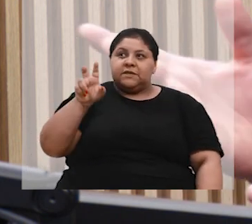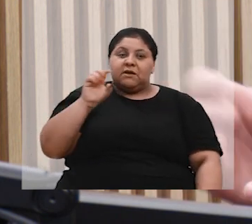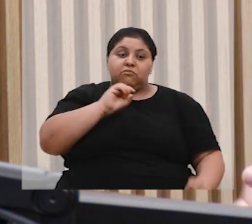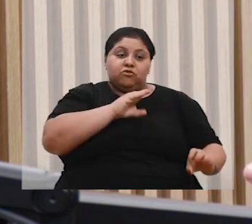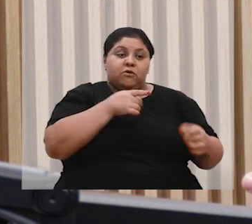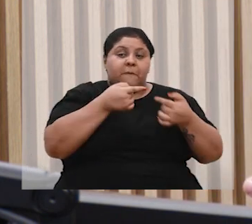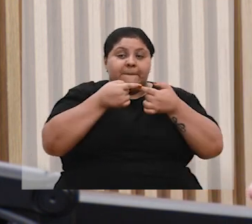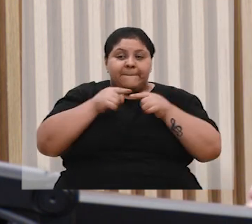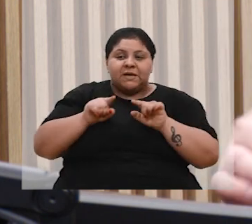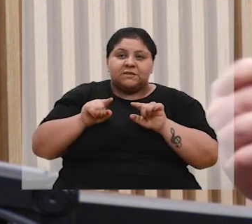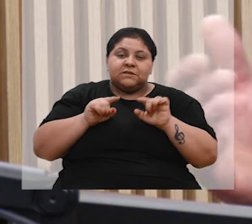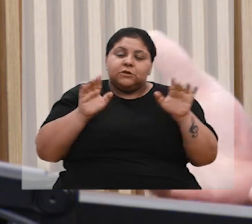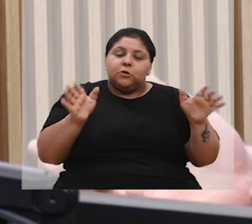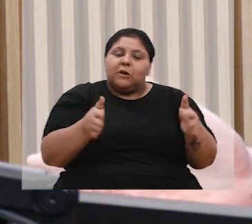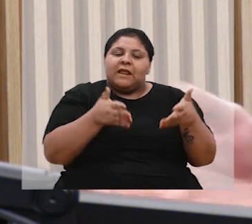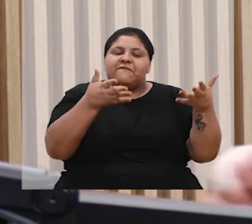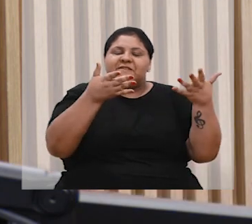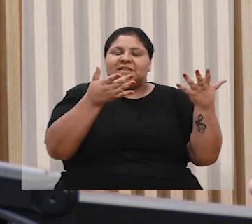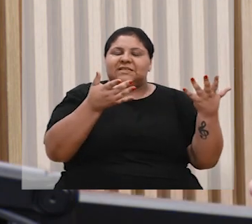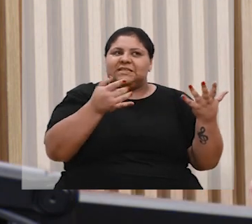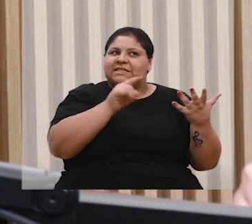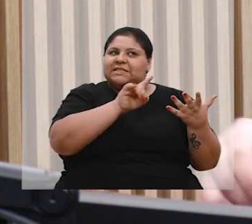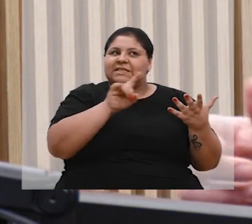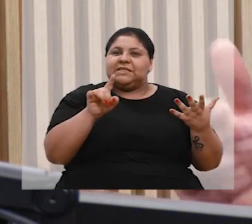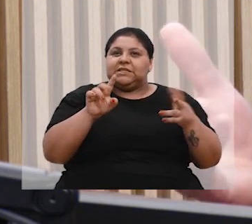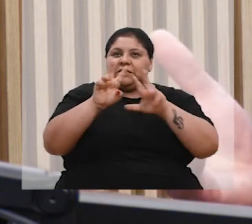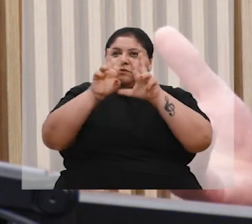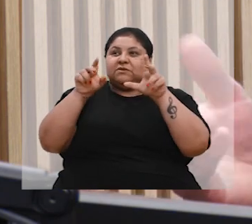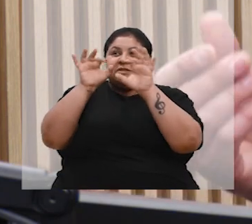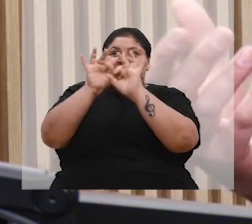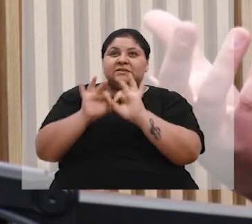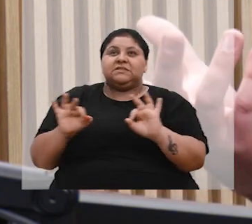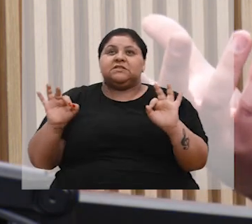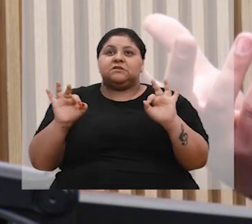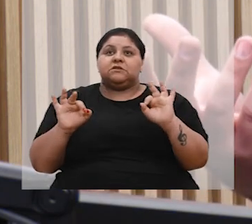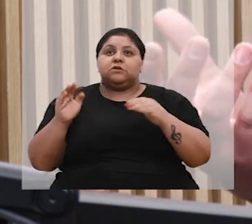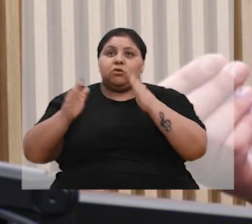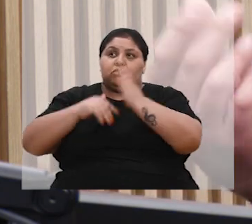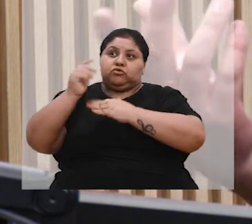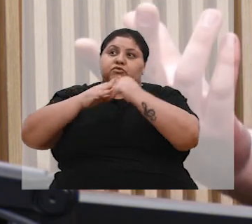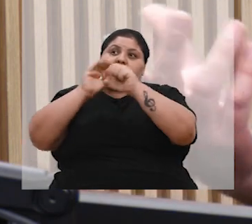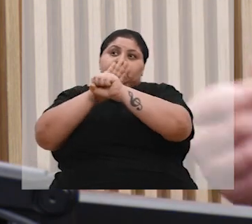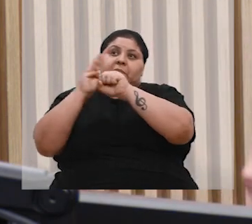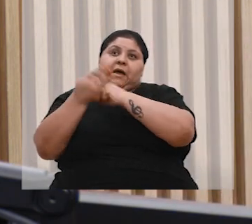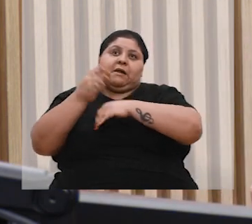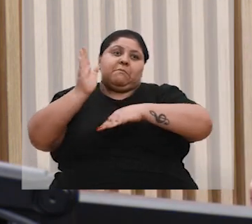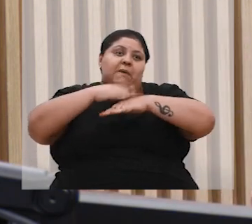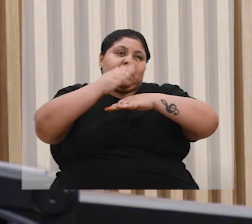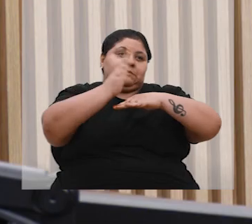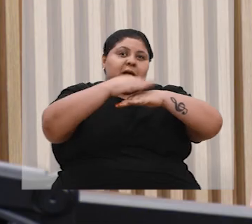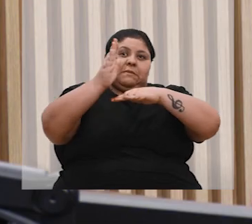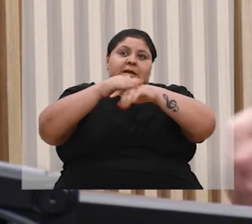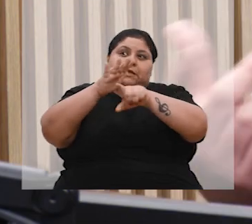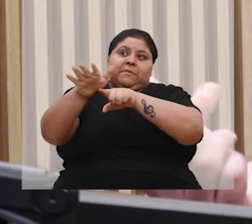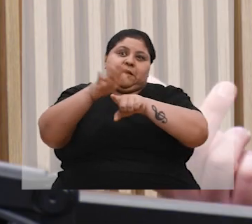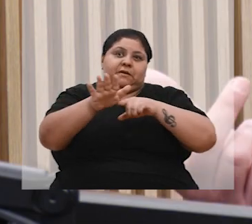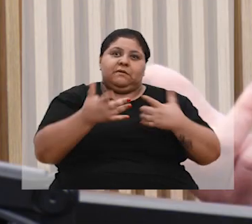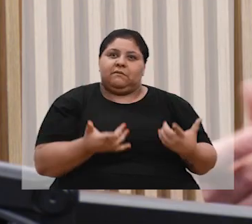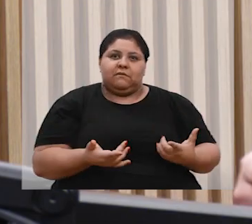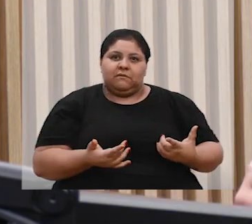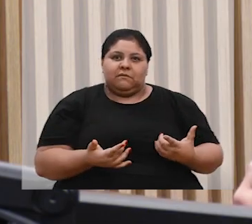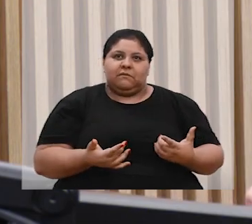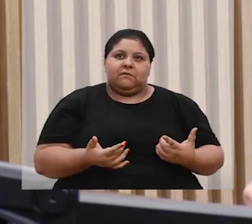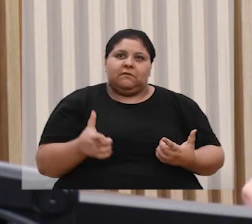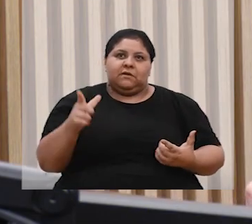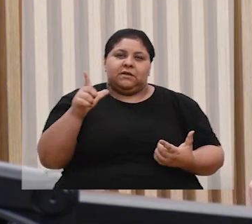temas de educação, mas na sutileza. Não é aquele tema simples, né? Vamos construir mais, precisamos mais disso, menos